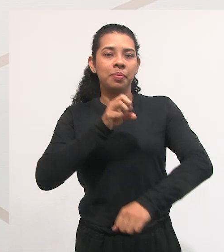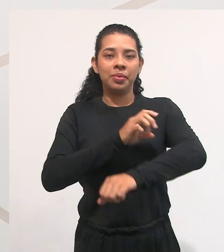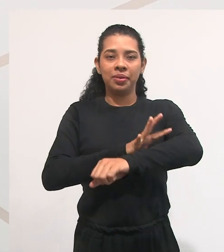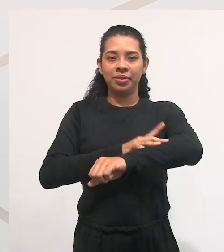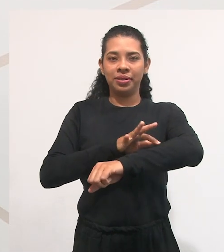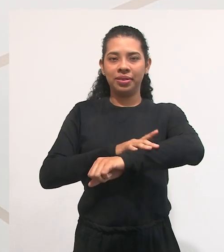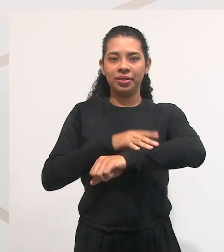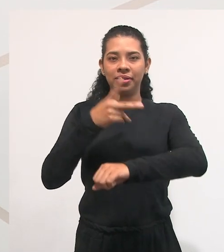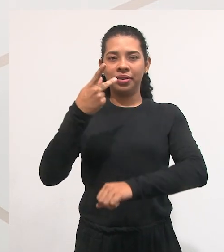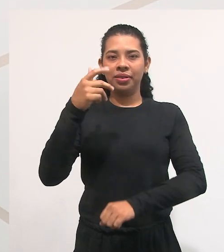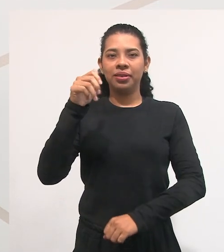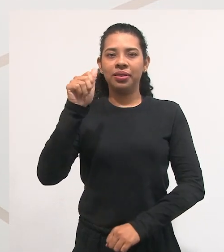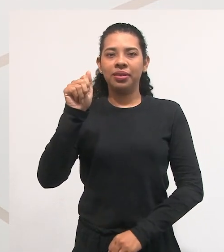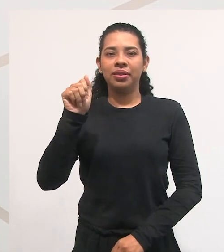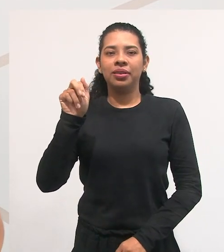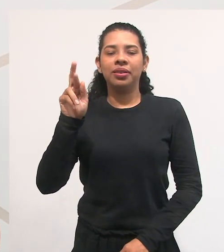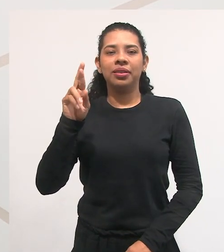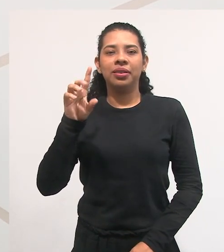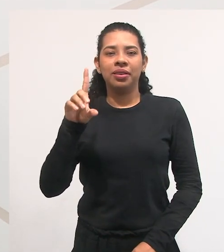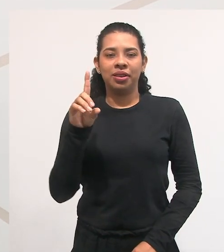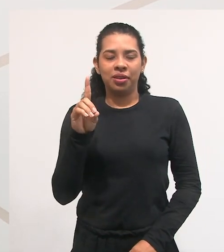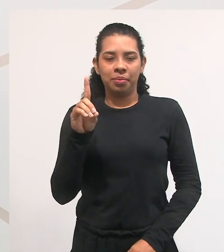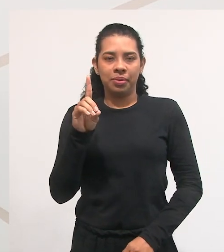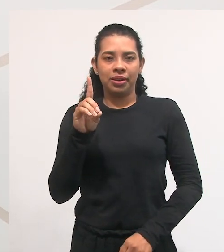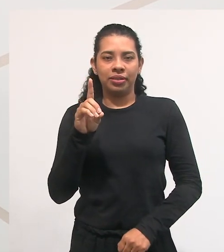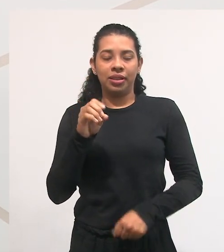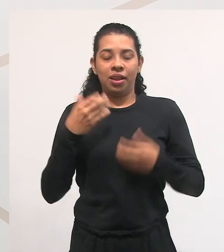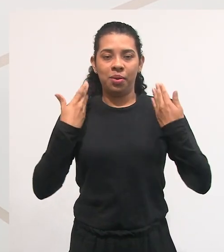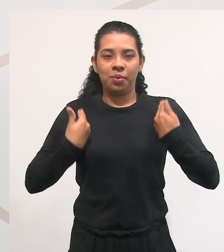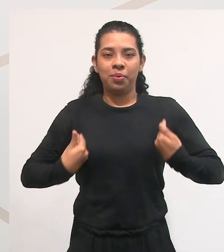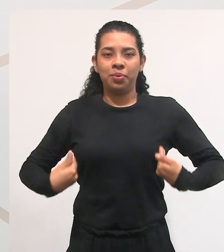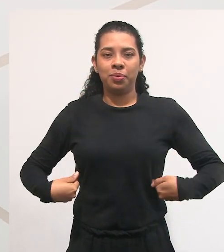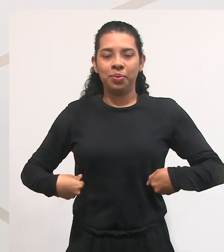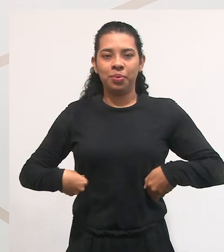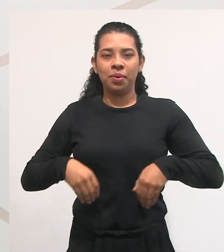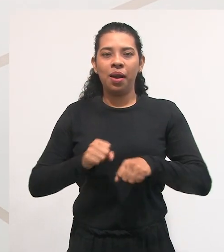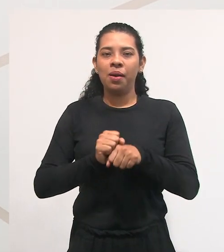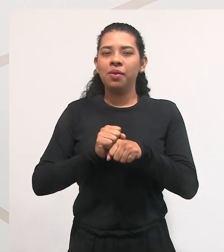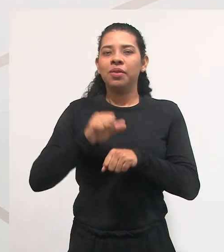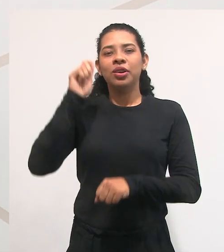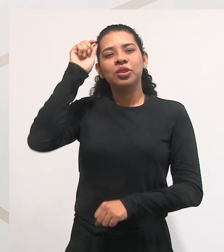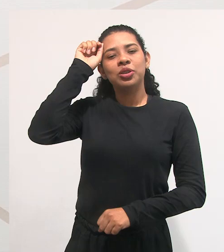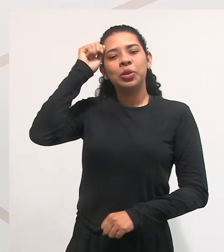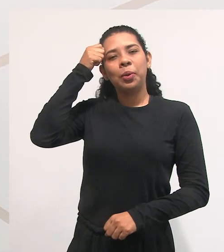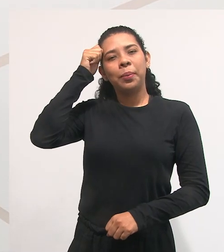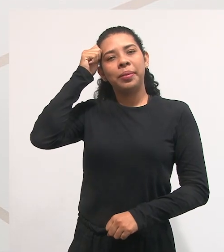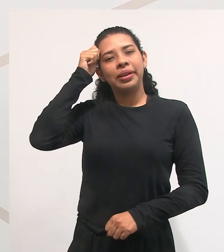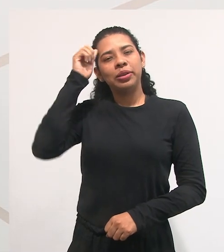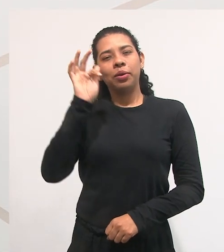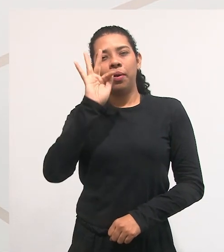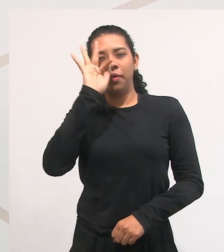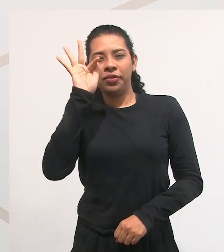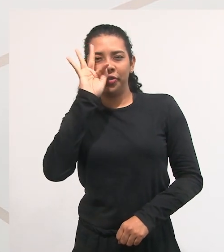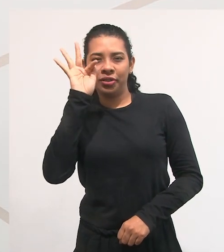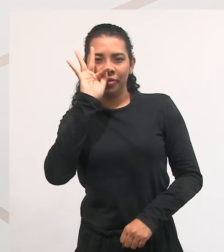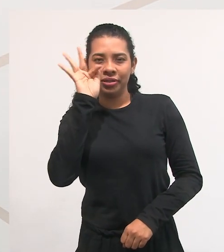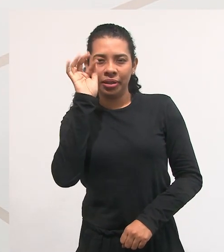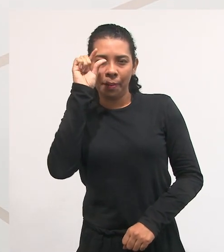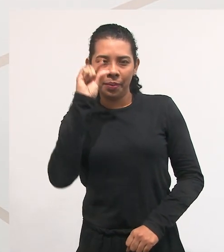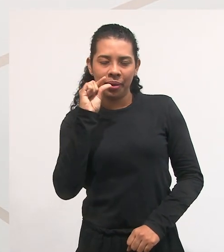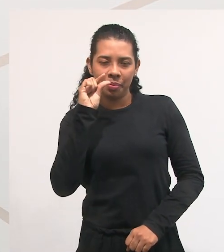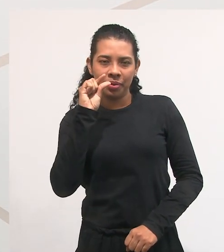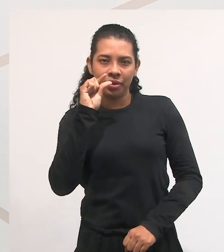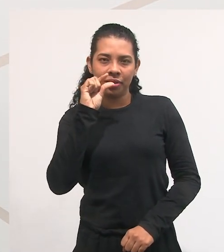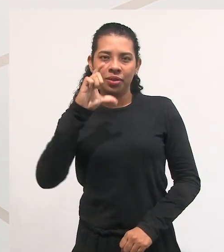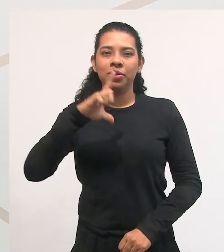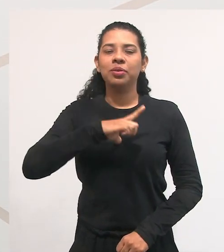cabelos pretos, estou com um vestido preto com estampa de florzinhas, bem miudinhas, tenho 42